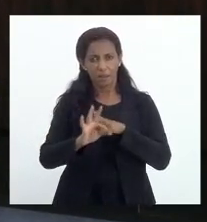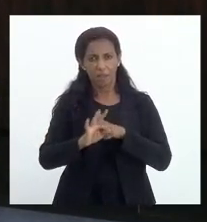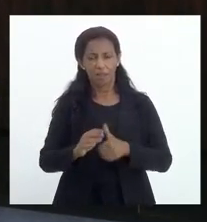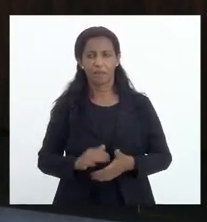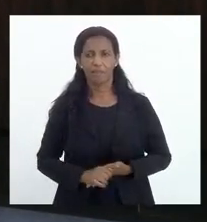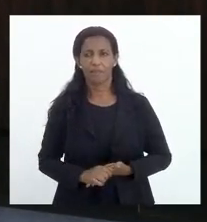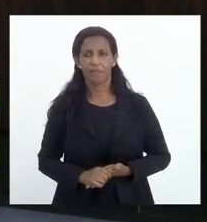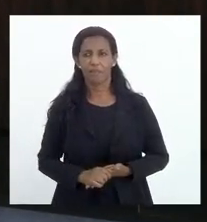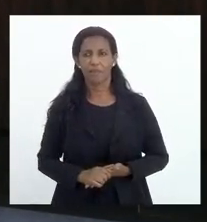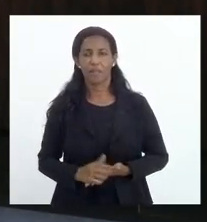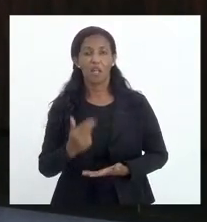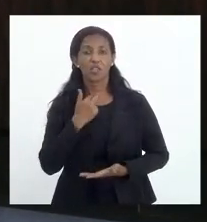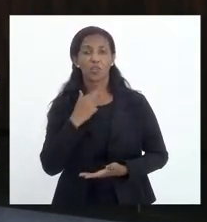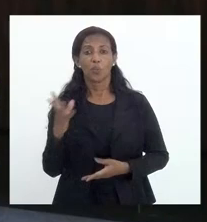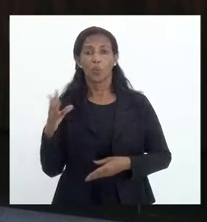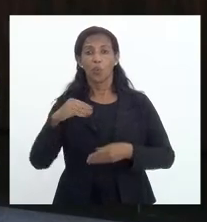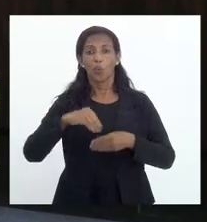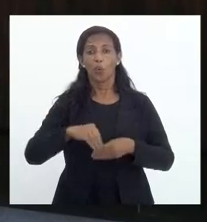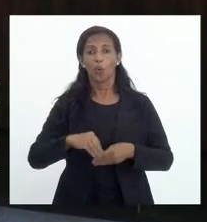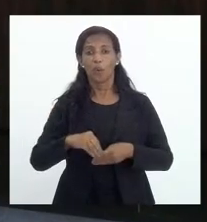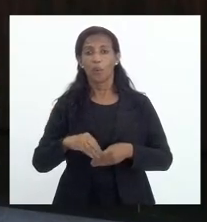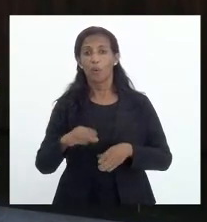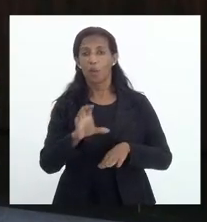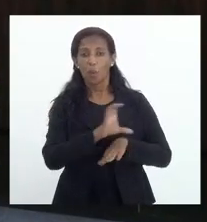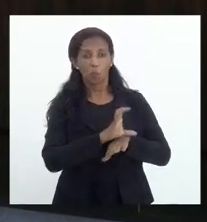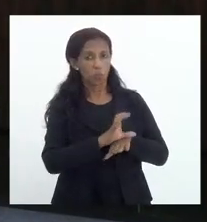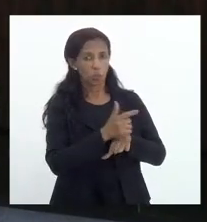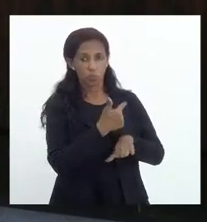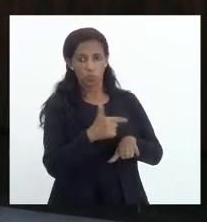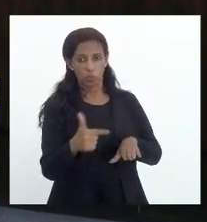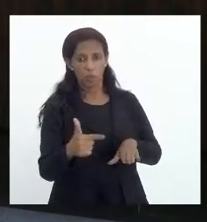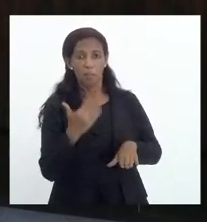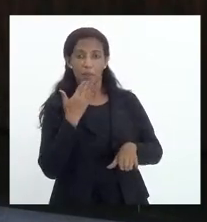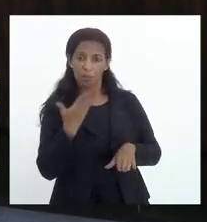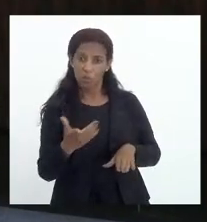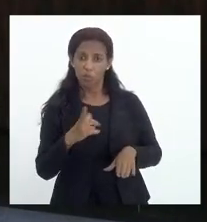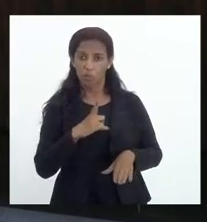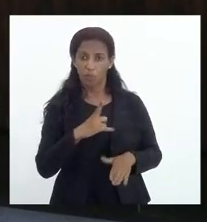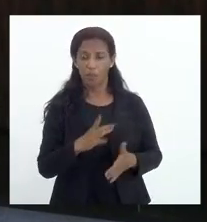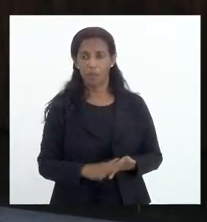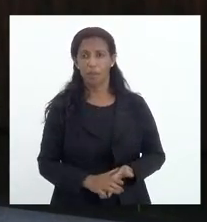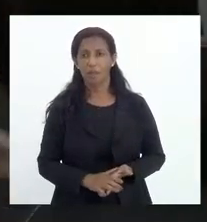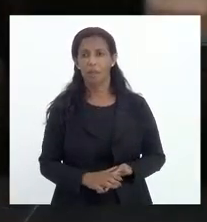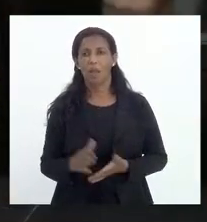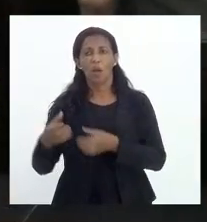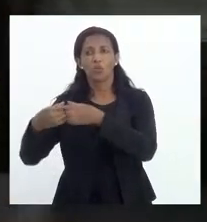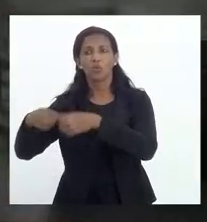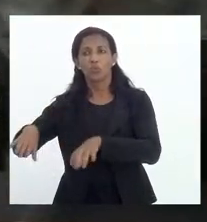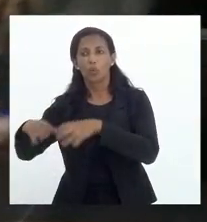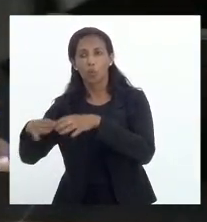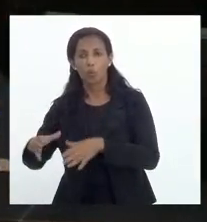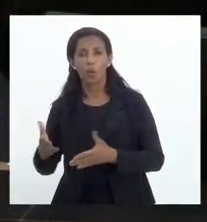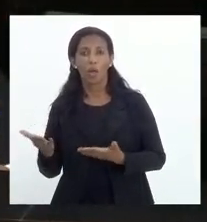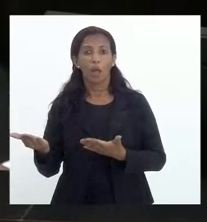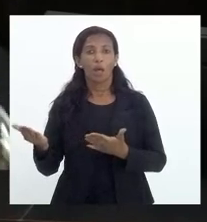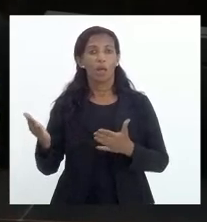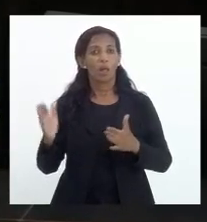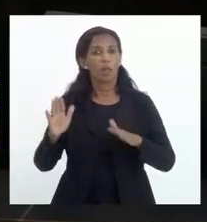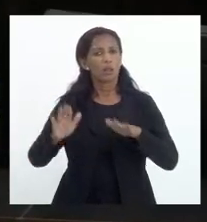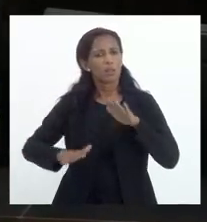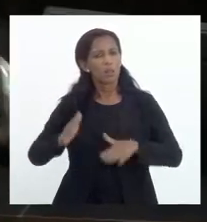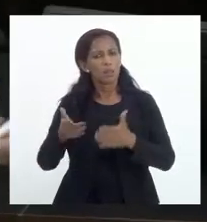E a gente não pode incluir porque ele não é constitucional, mas é um pedido para ter. Em relação aos concursos, tanto quanto a senhora